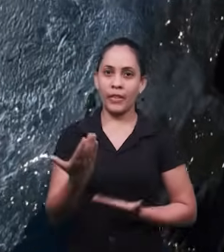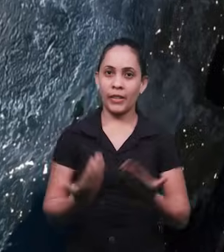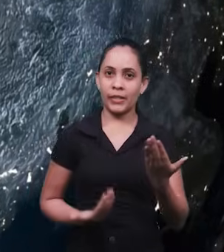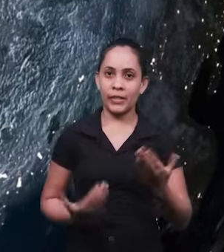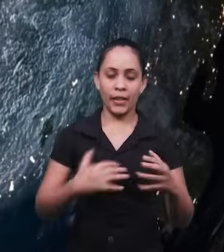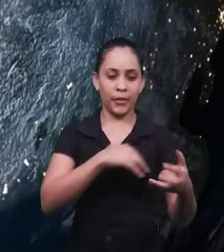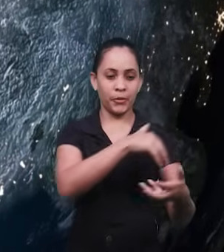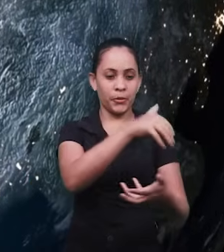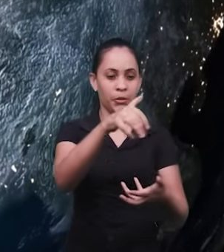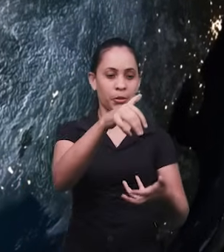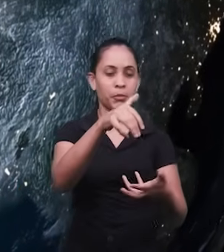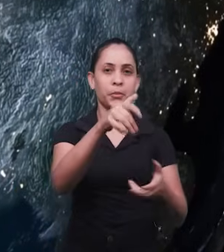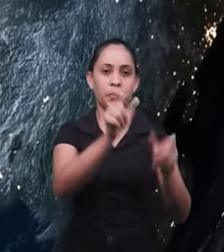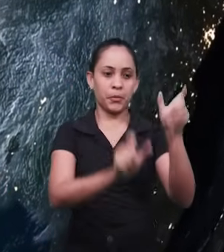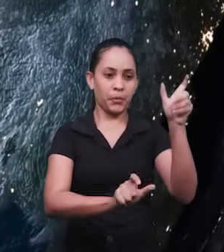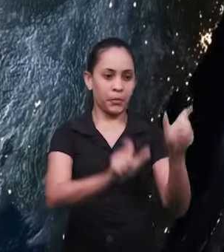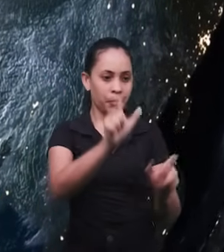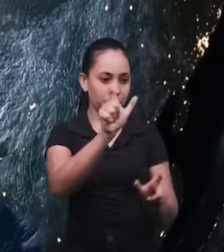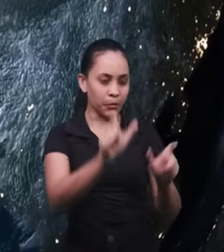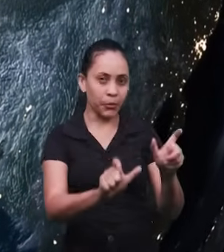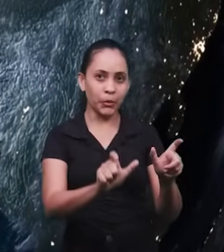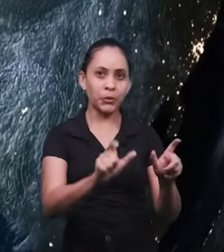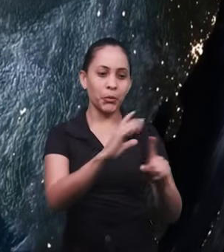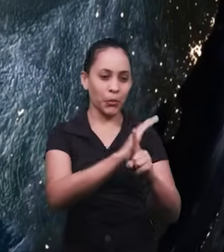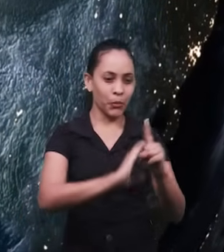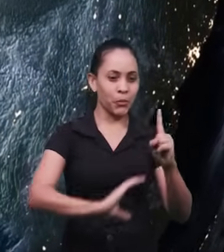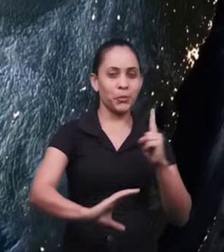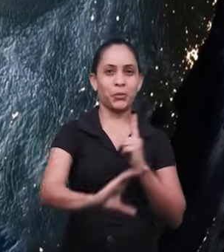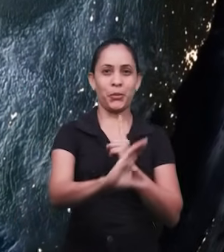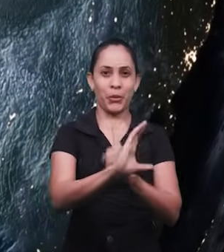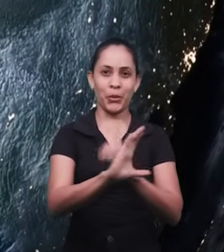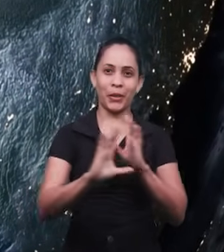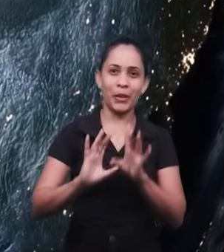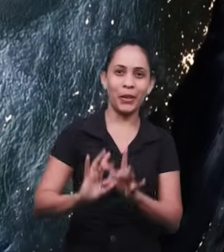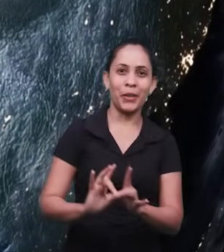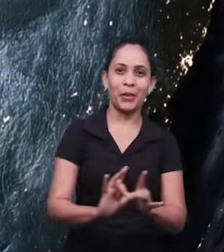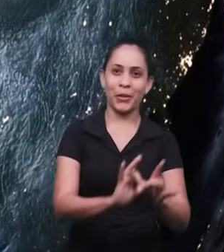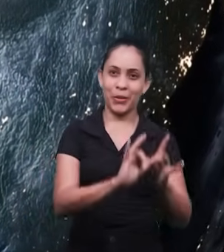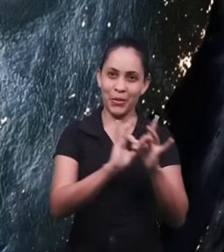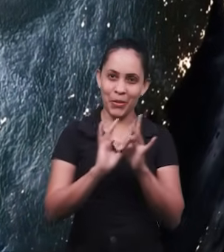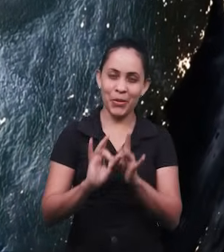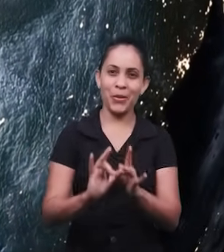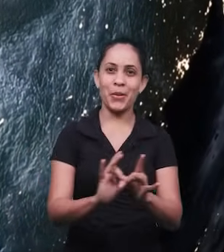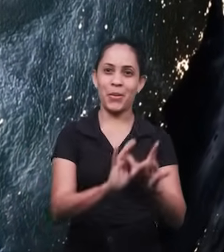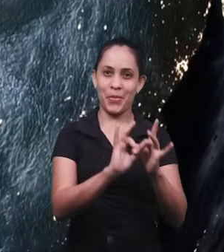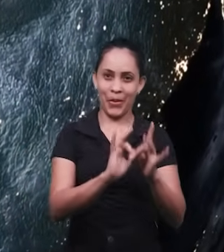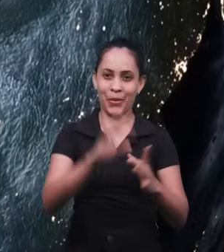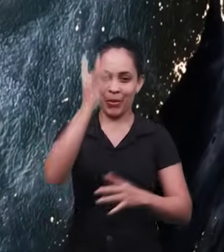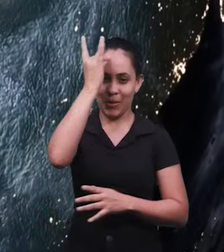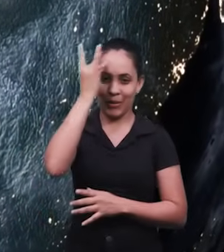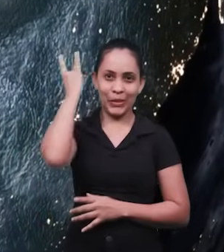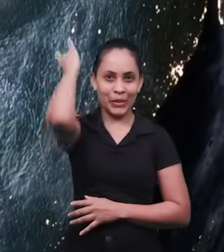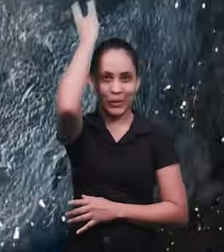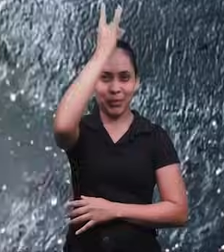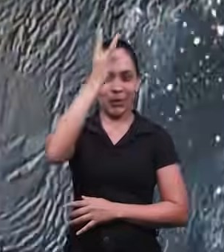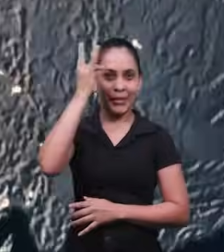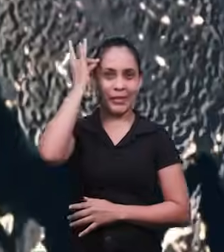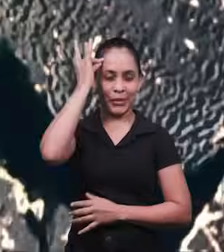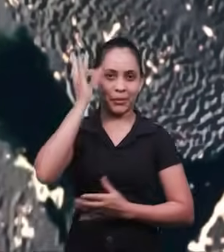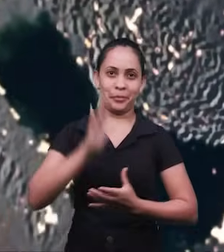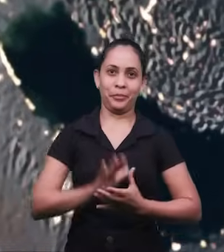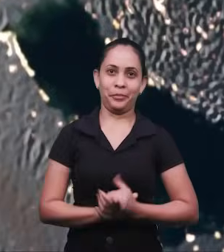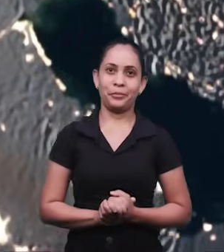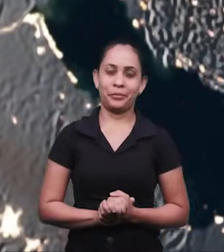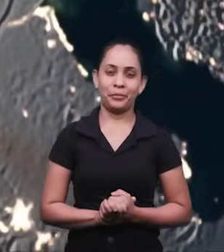Irmãos de todas as partes do mundo participam de um mesmo culto, em conjunto, no mesmo corpo e no mesmo